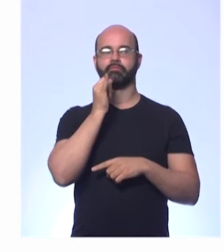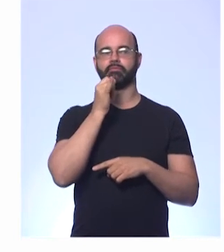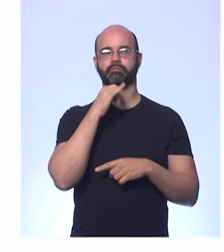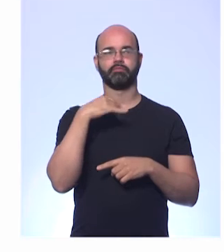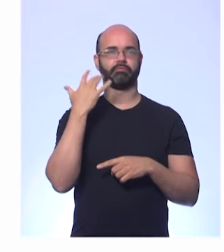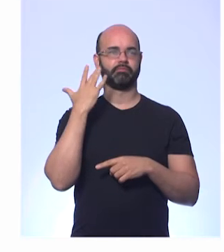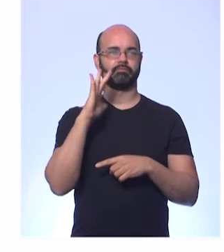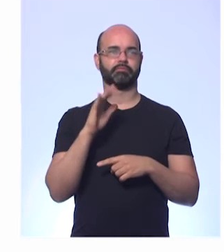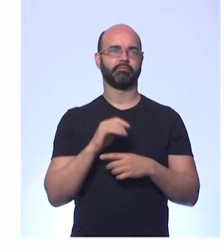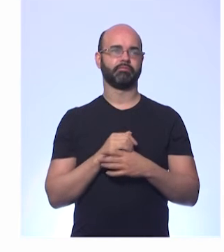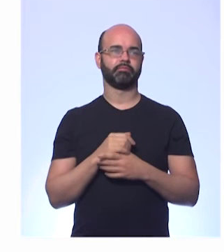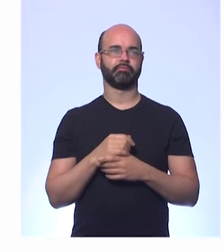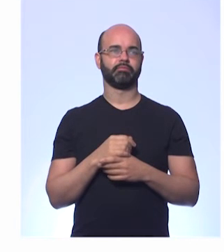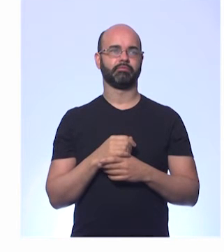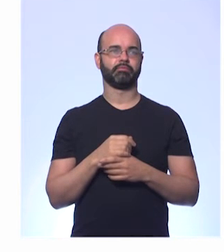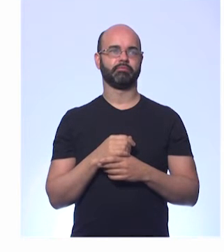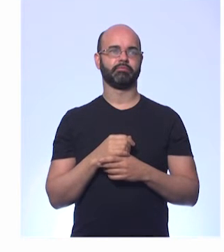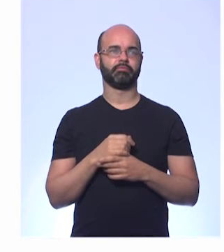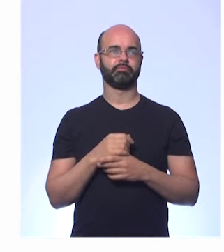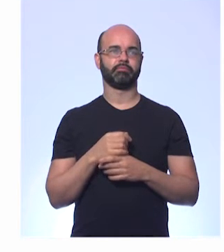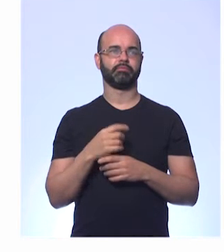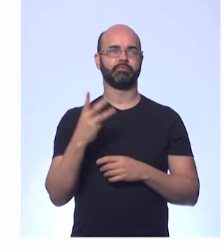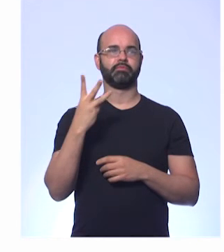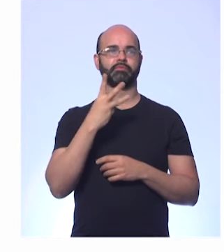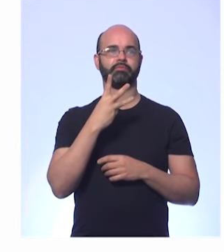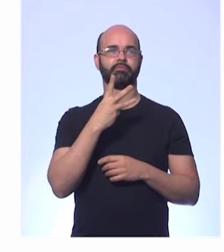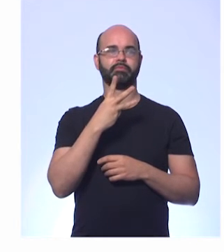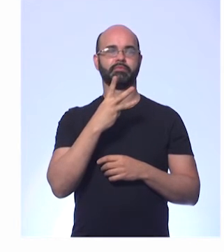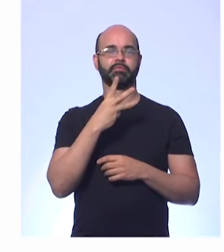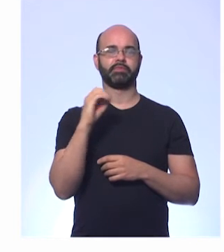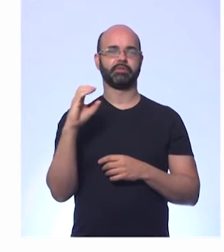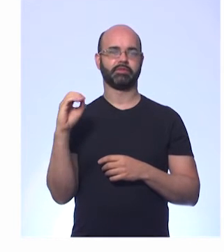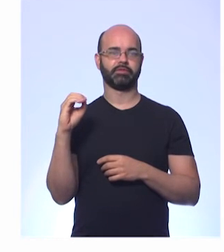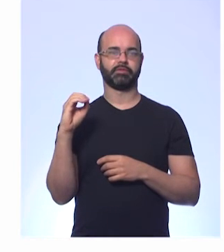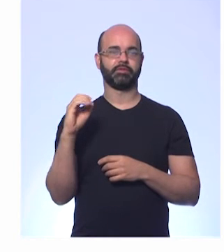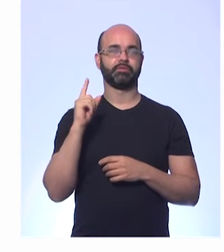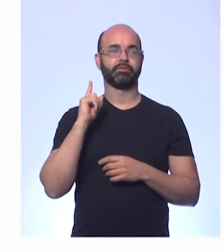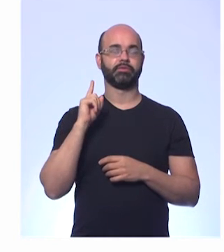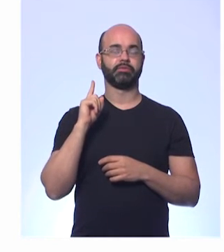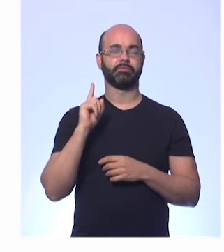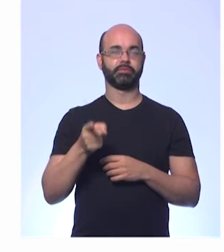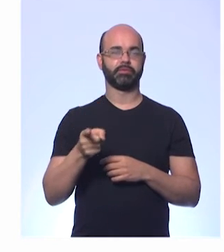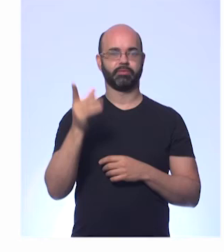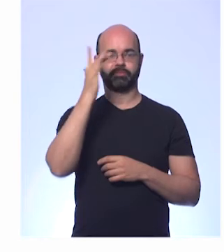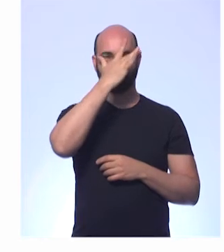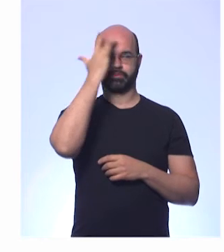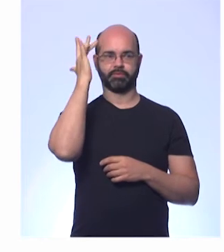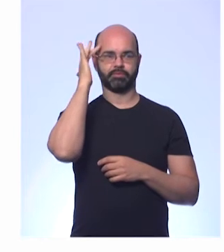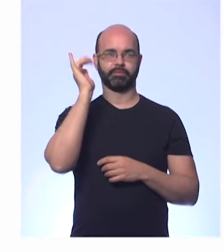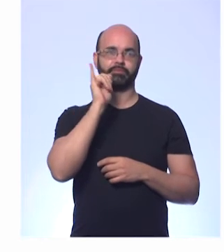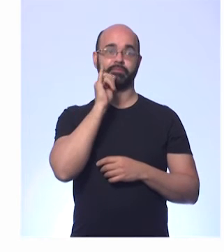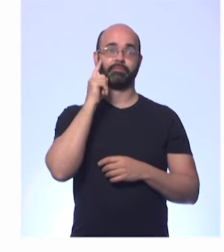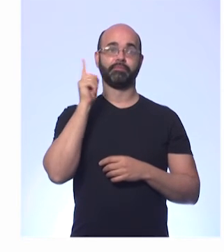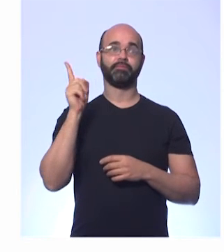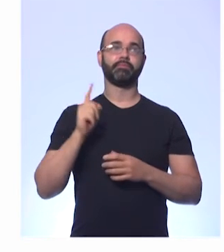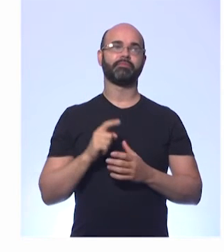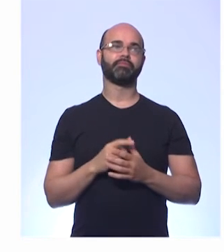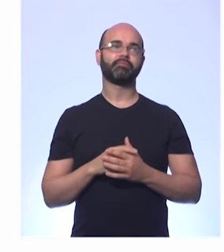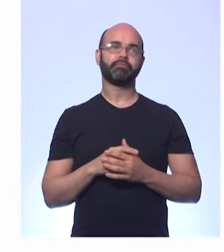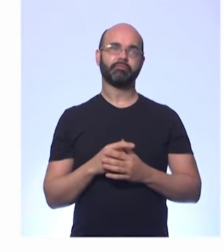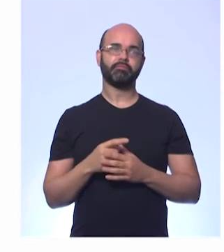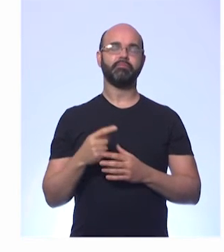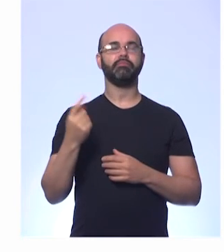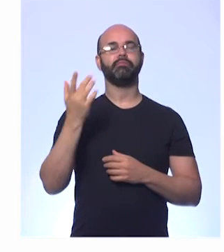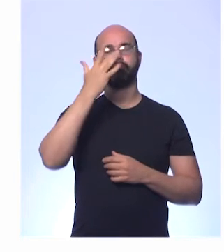tivemos 300 milhões de contaminados, né? 300 mil, desculpe. Então, aqui a gente tem uma grandeza, ó, uma grandeza